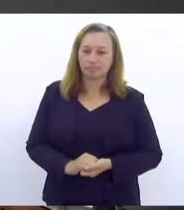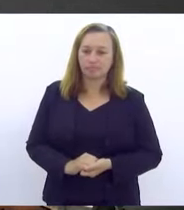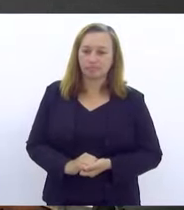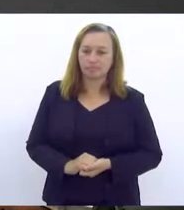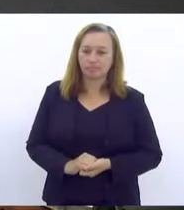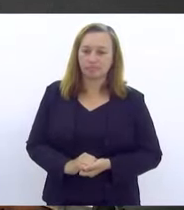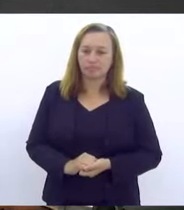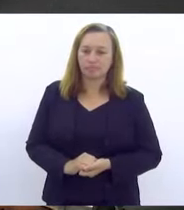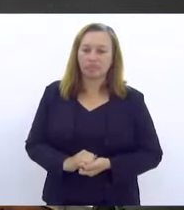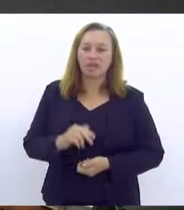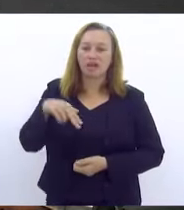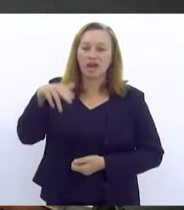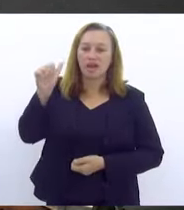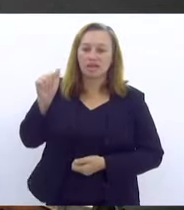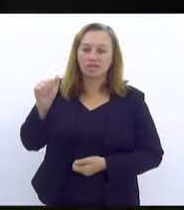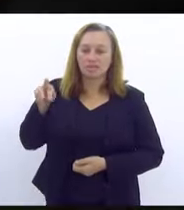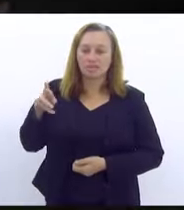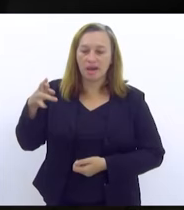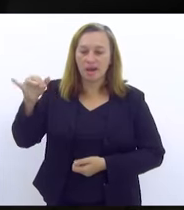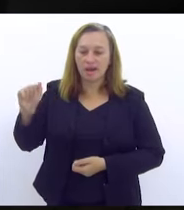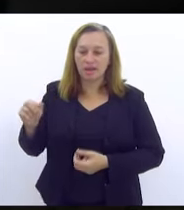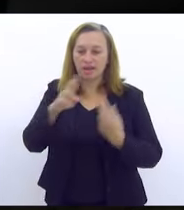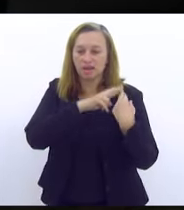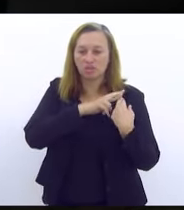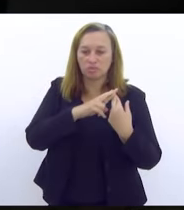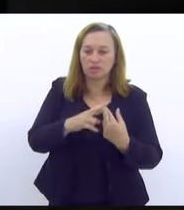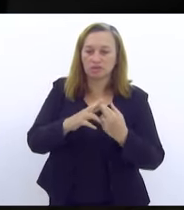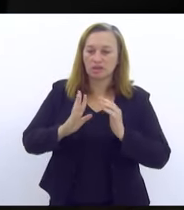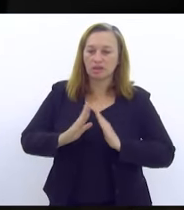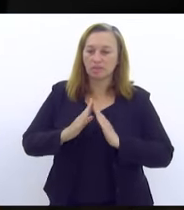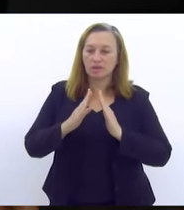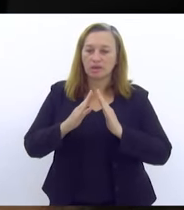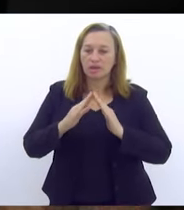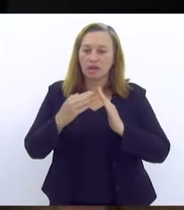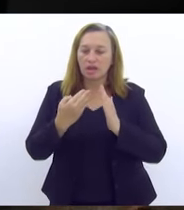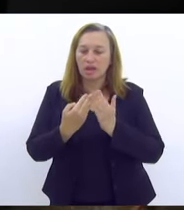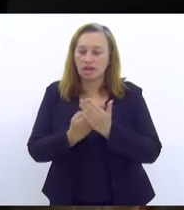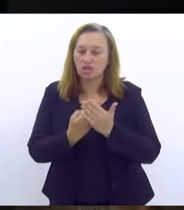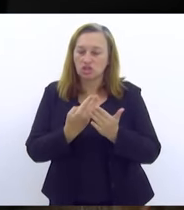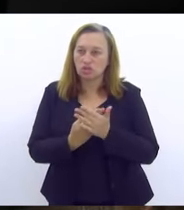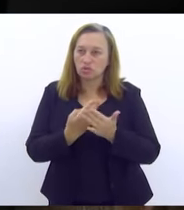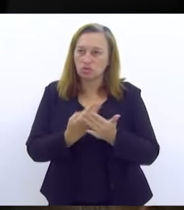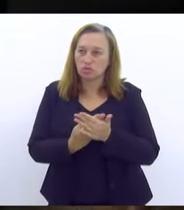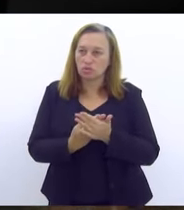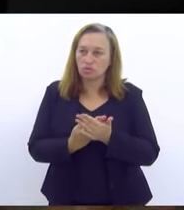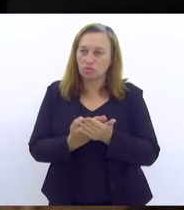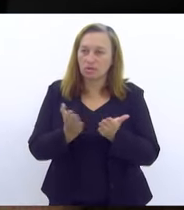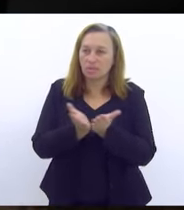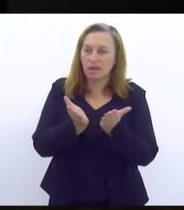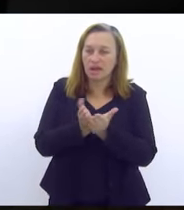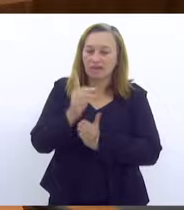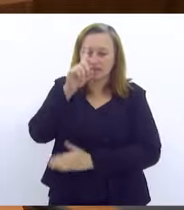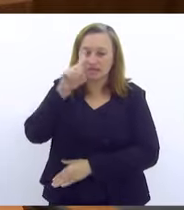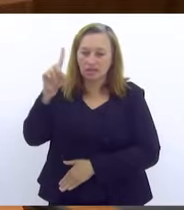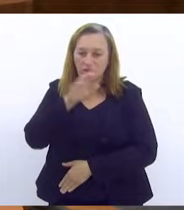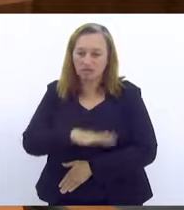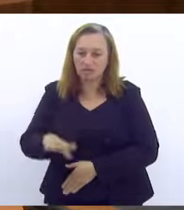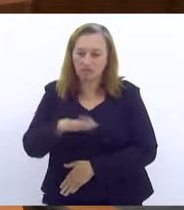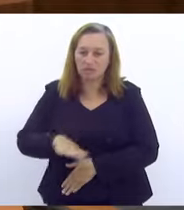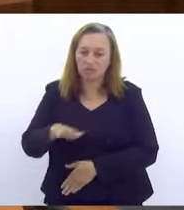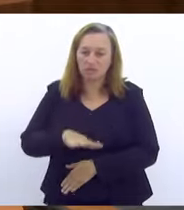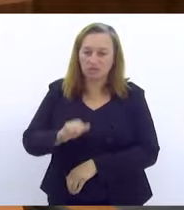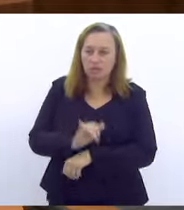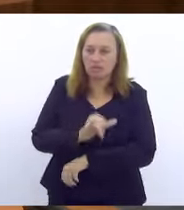A senhora Ana Maria Moraes, responsável pela Escola Bíblica Infantil do Estado do Rio de Janeiro.